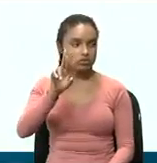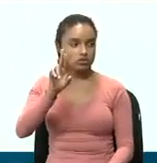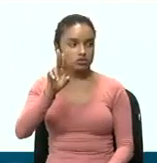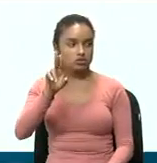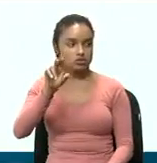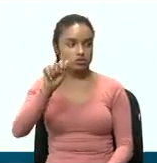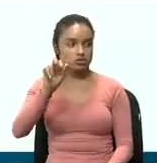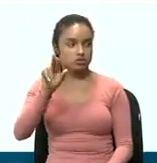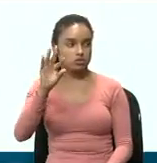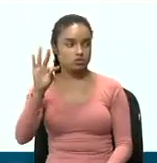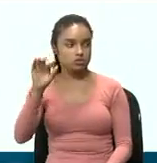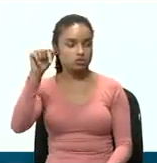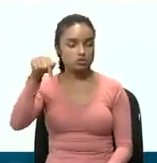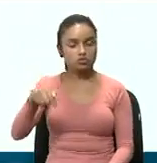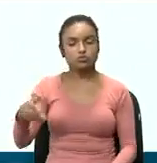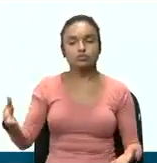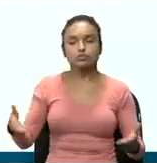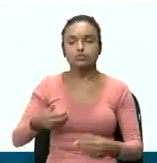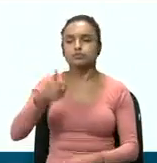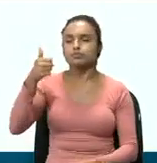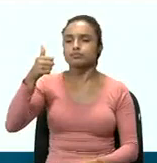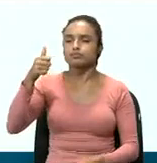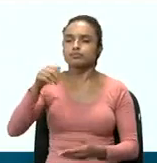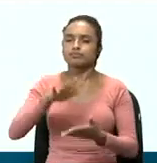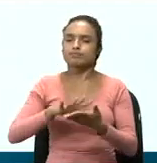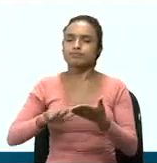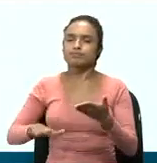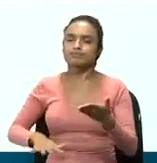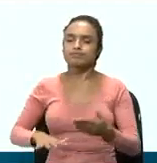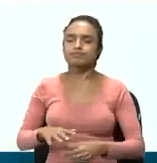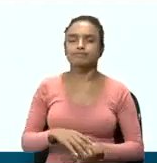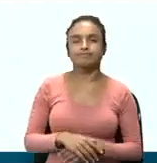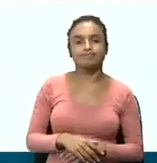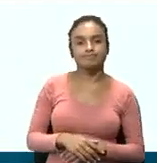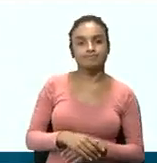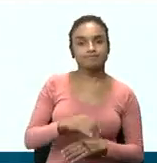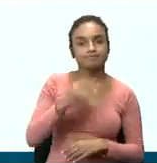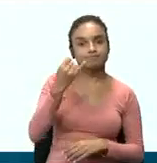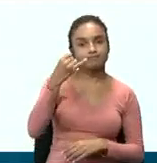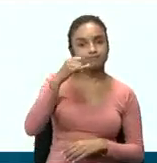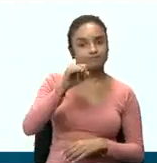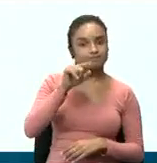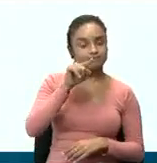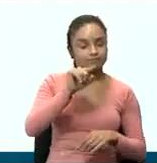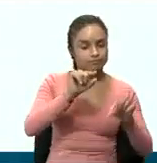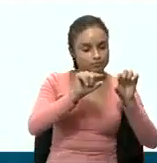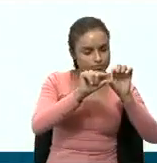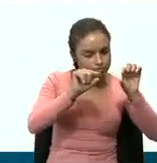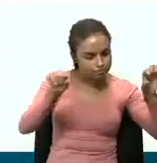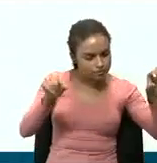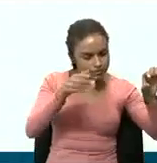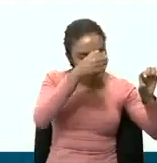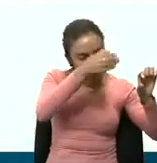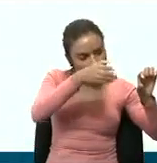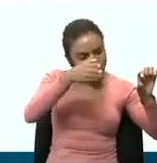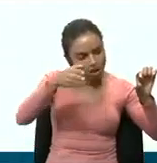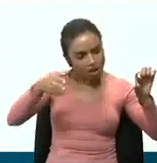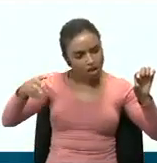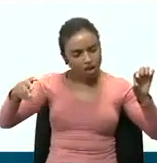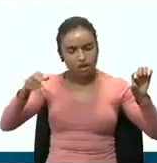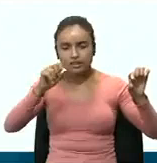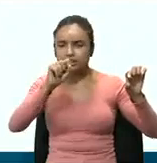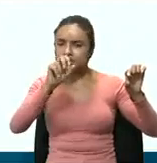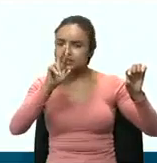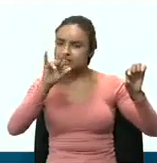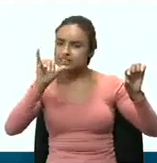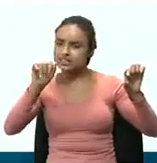vamos ao primeiro exercício. Determine se a série que nós temos aqui abaixo ela é convergente ou divergente, e se